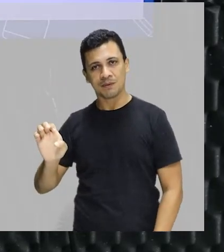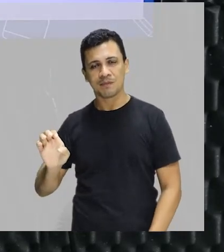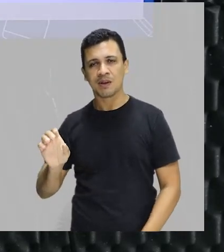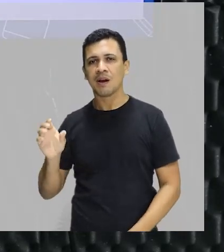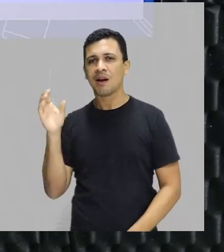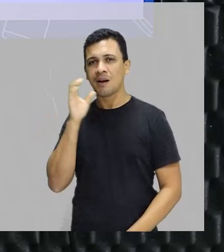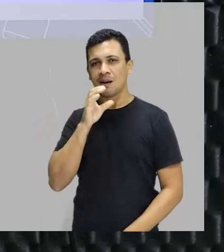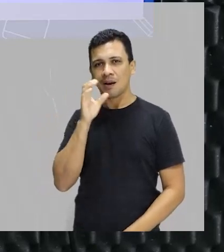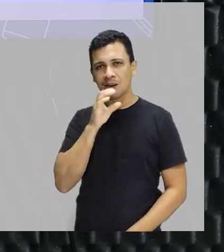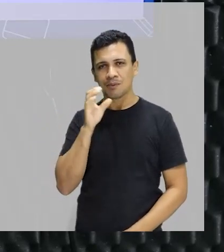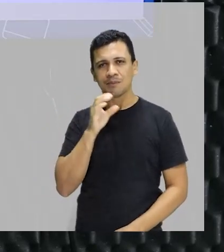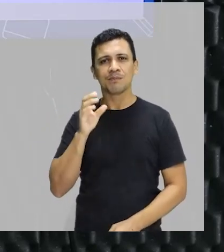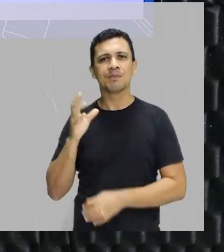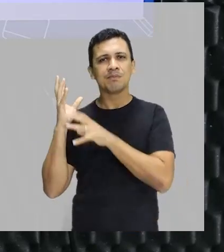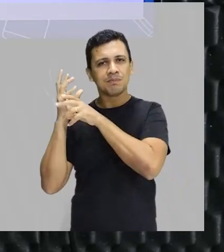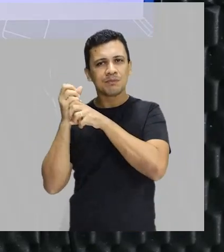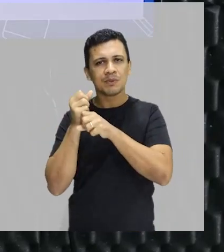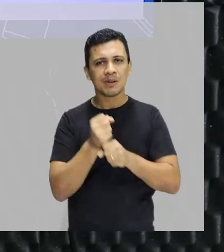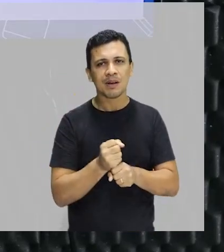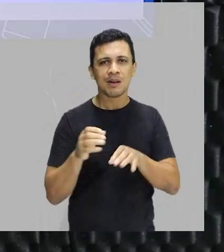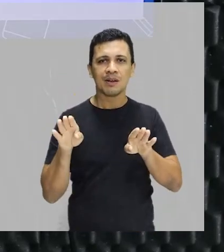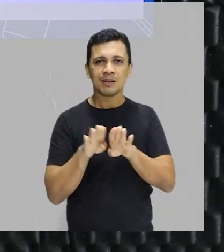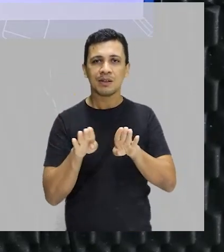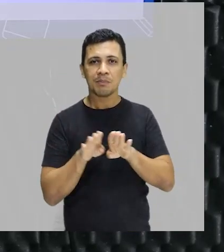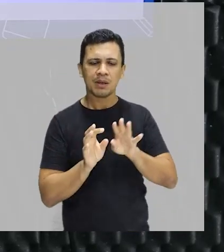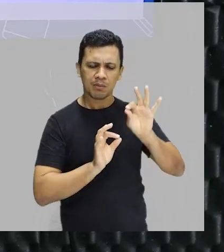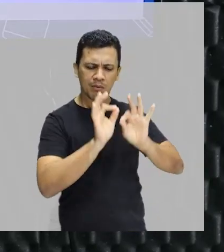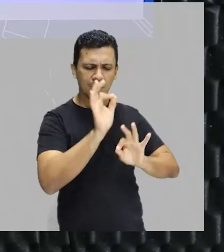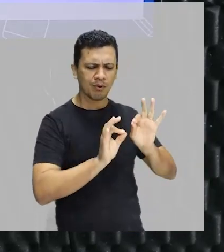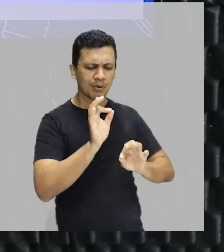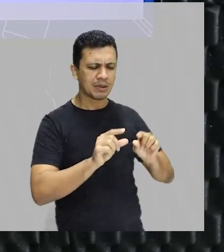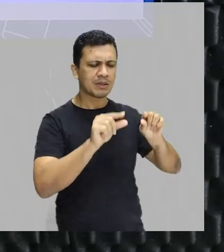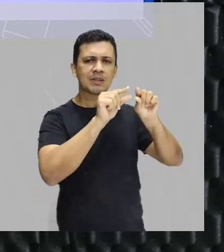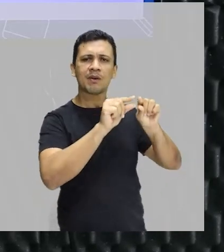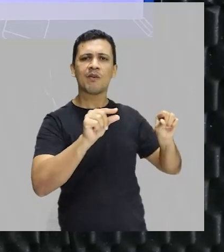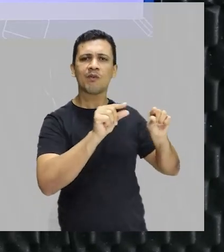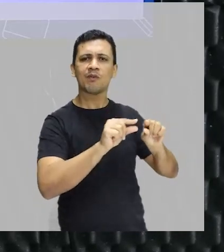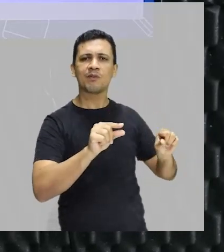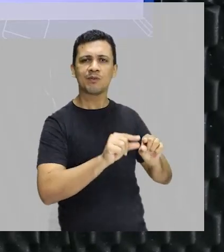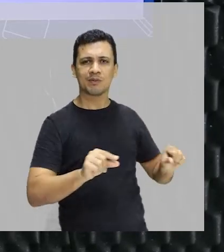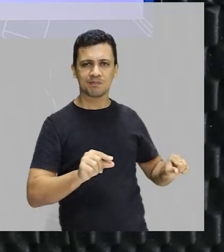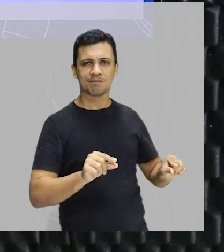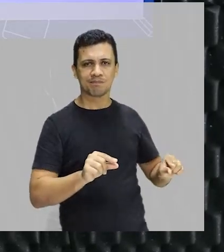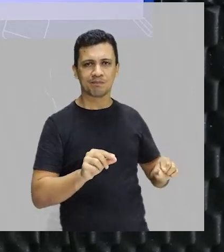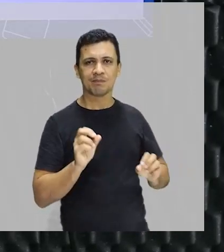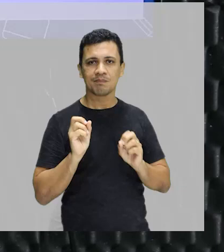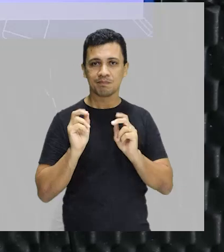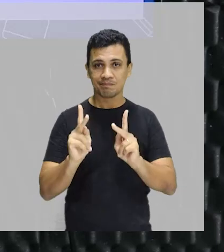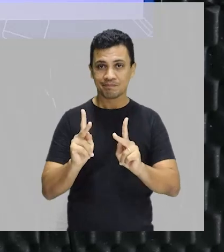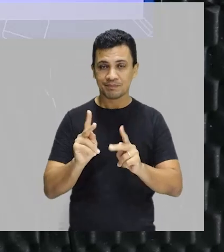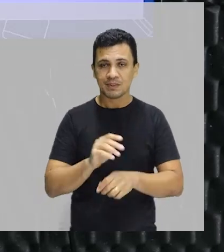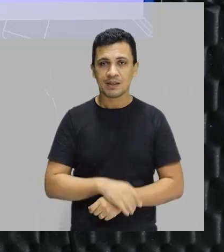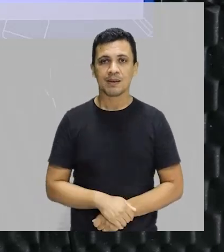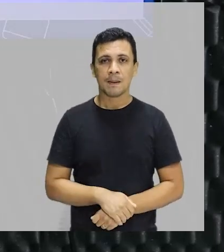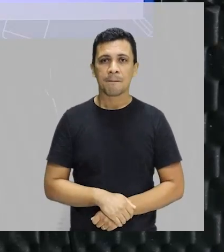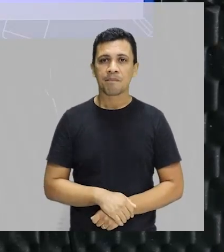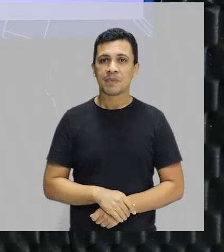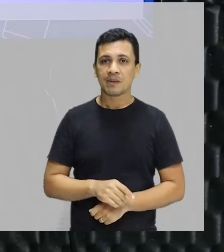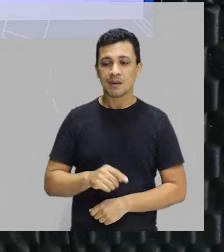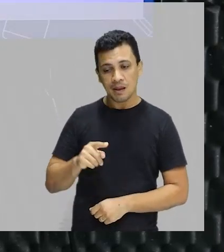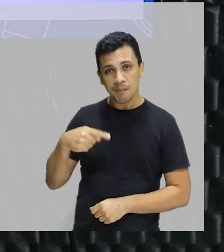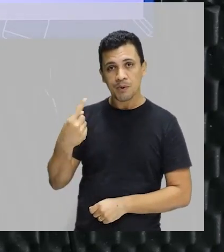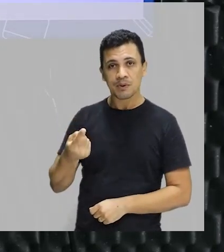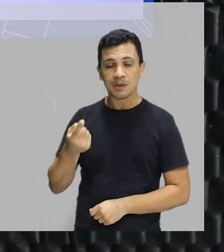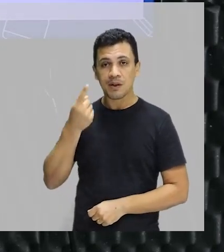gente relembra também como que nós montamos as sentenças ou as frases na forma afirmativa. Bom, depois nós vamos